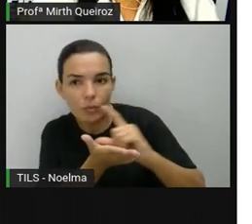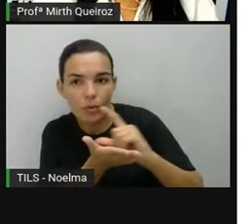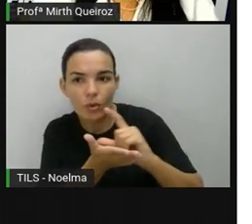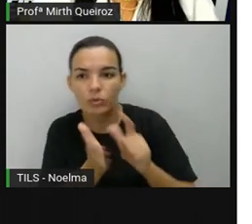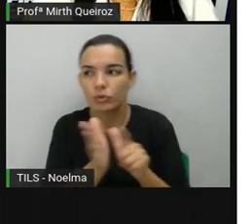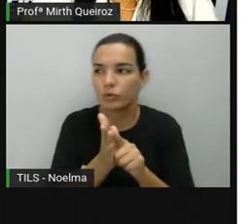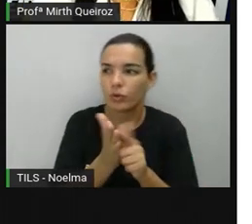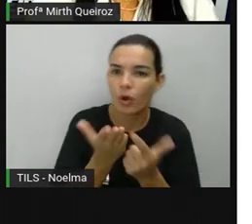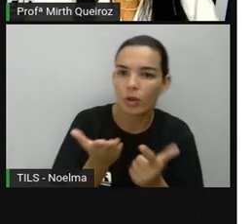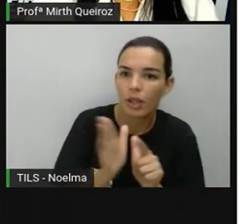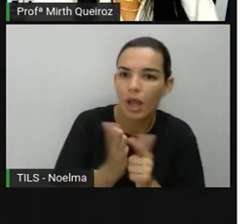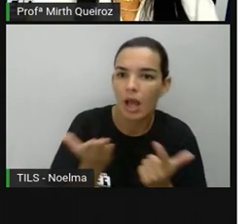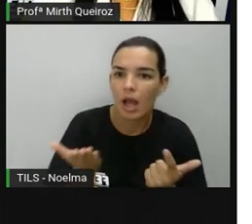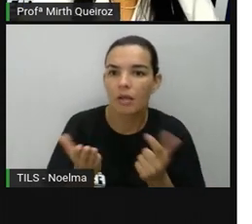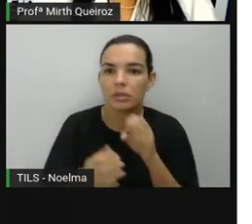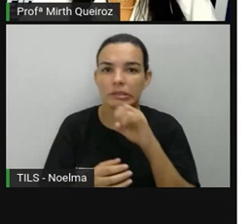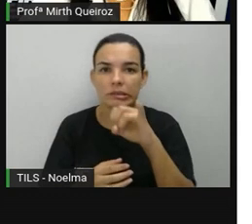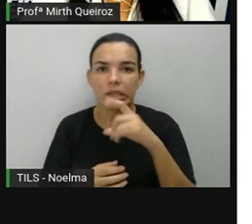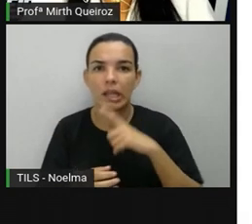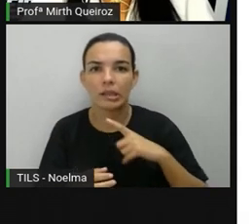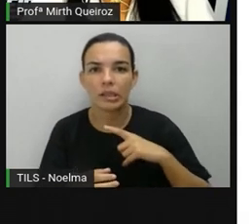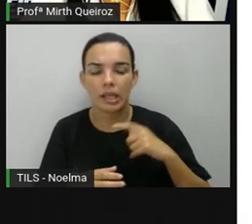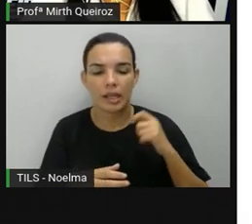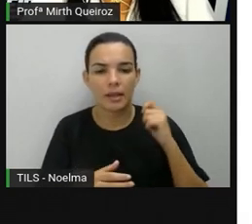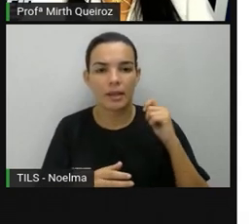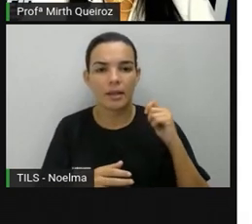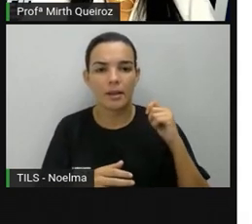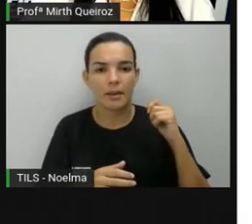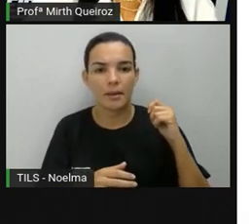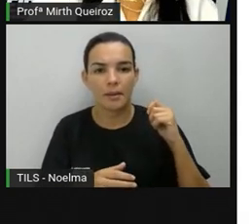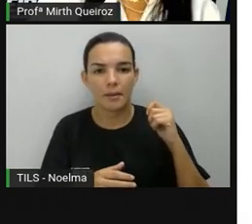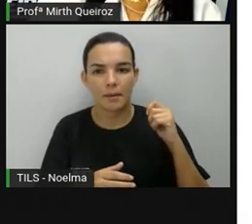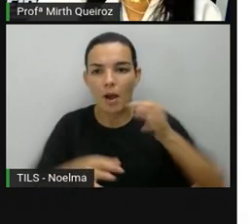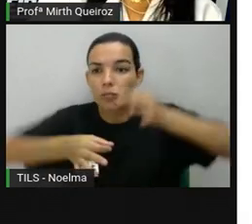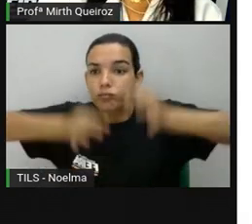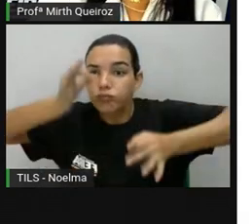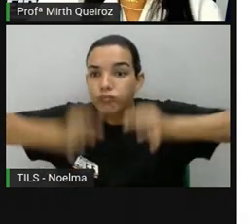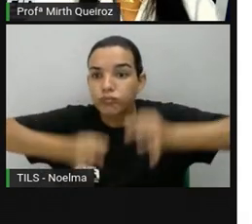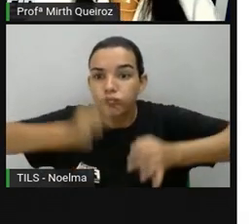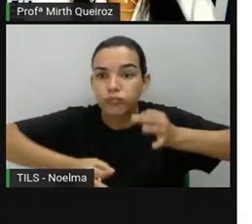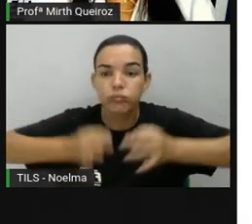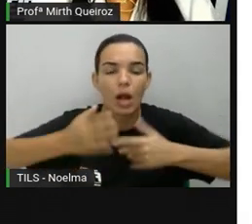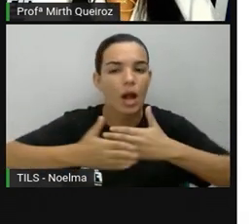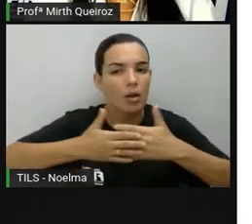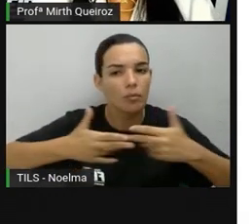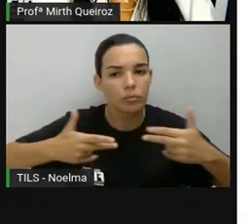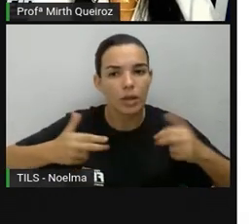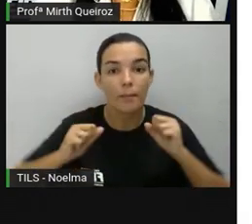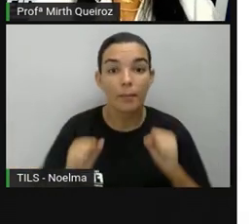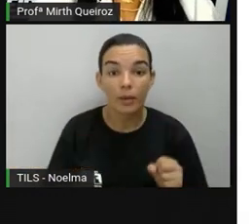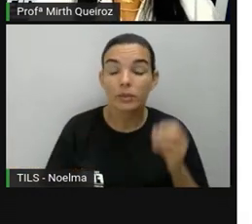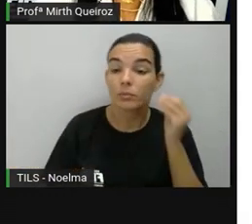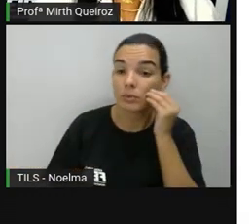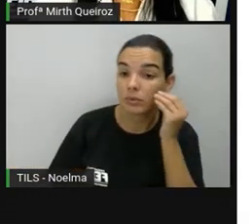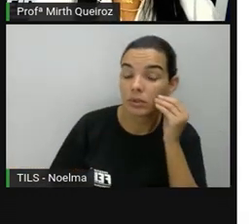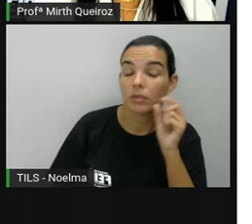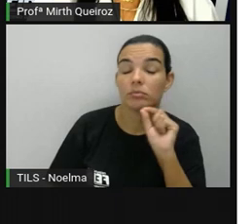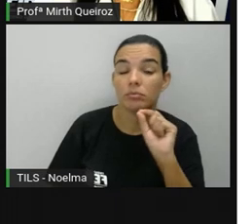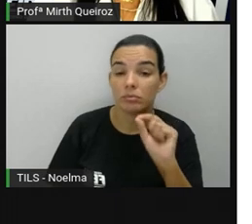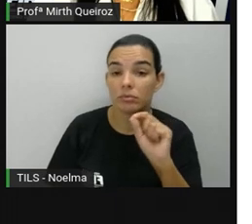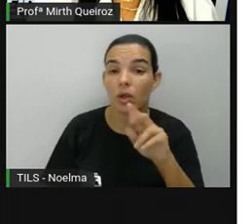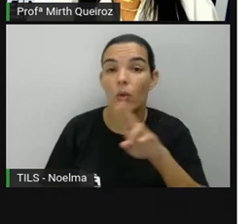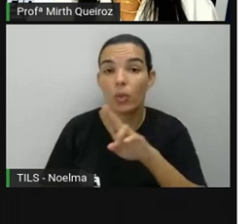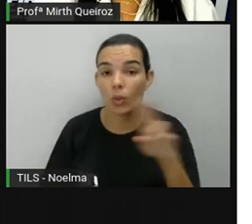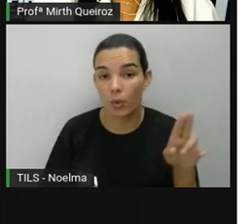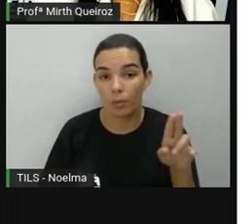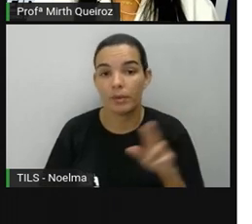eu estou processando alguma coisa ou estou recebendo um processo, dá para identificar tudo a partir